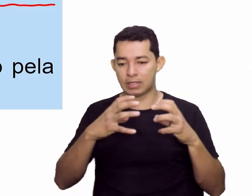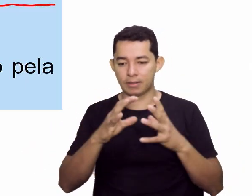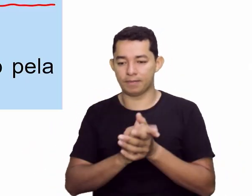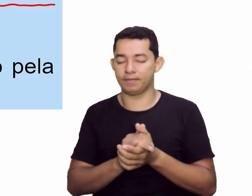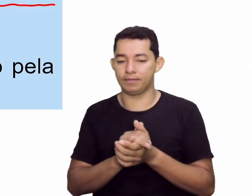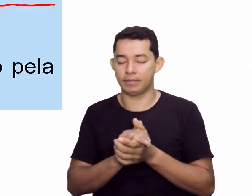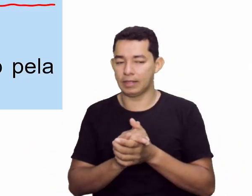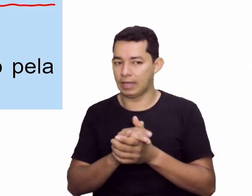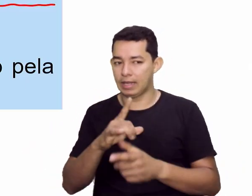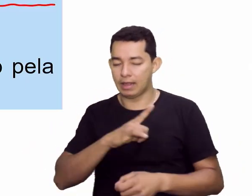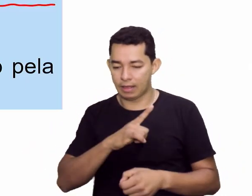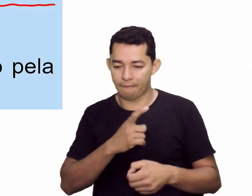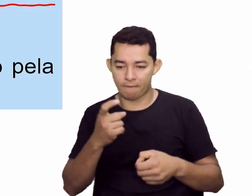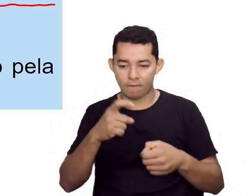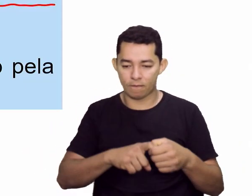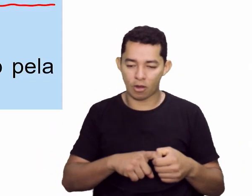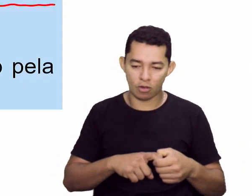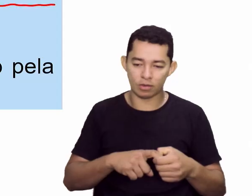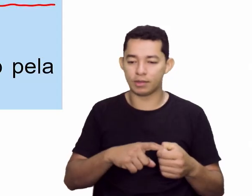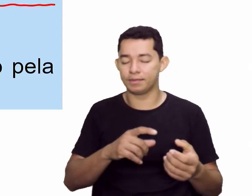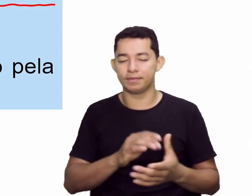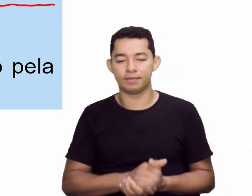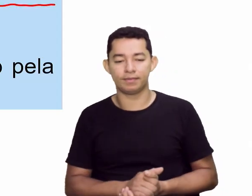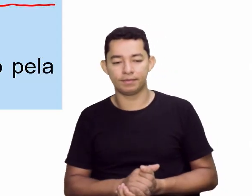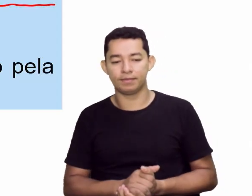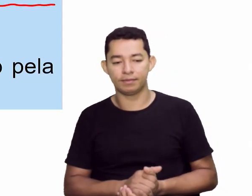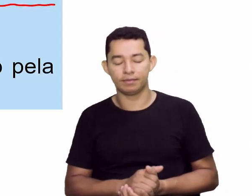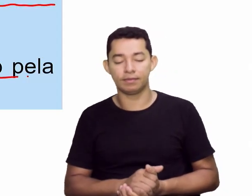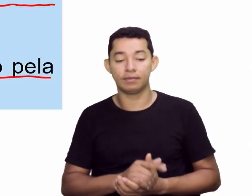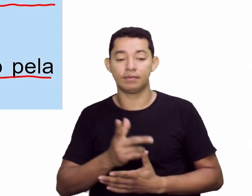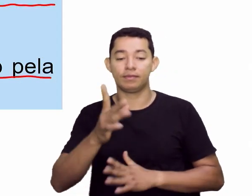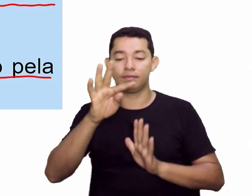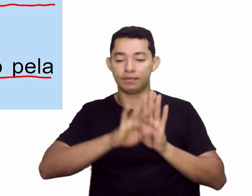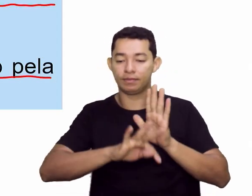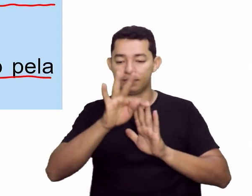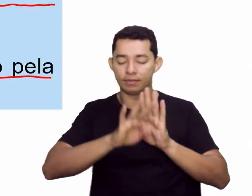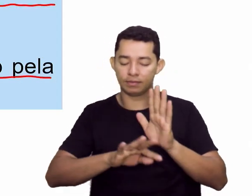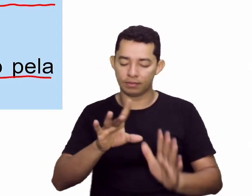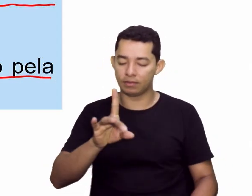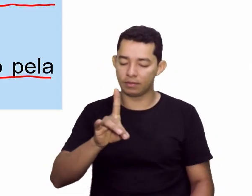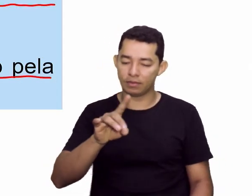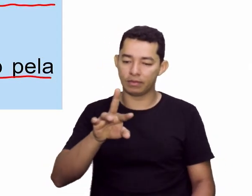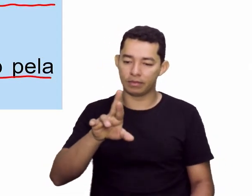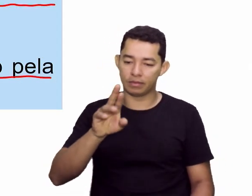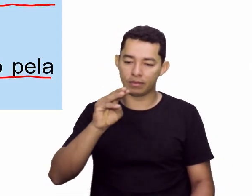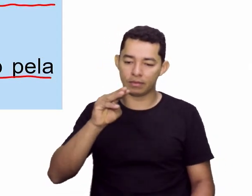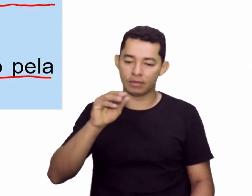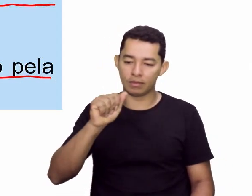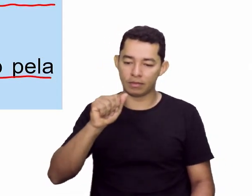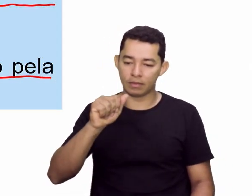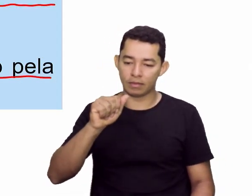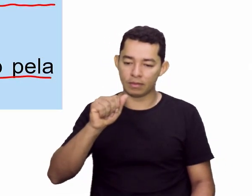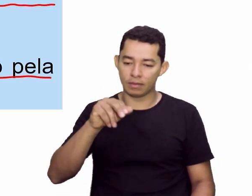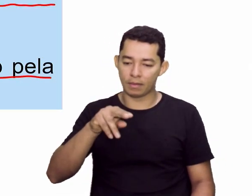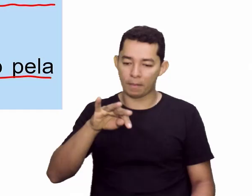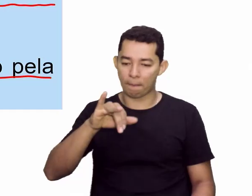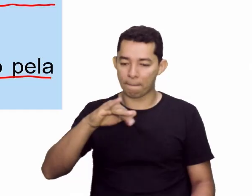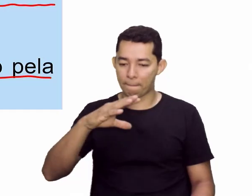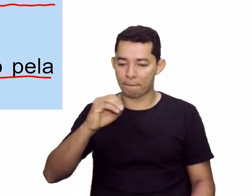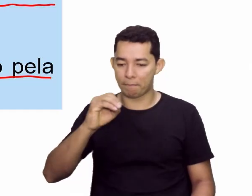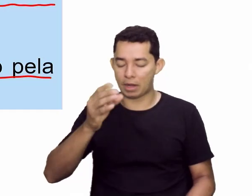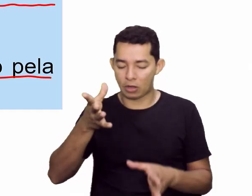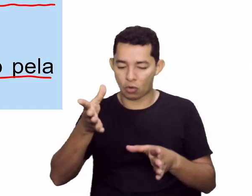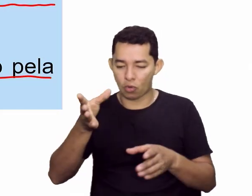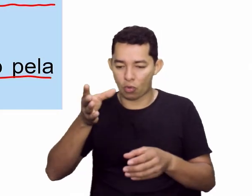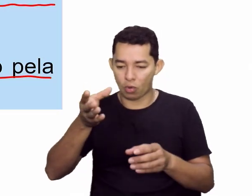Tem reconciliação também. O texto dramático é complementado pela atuação dos